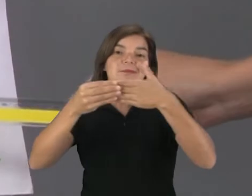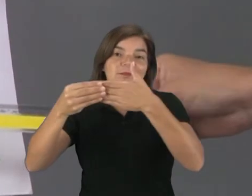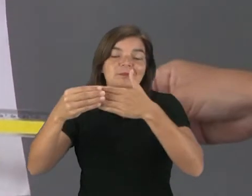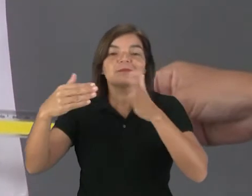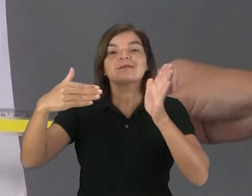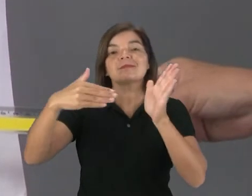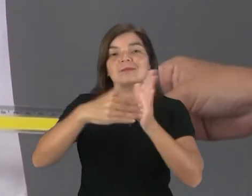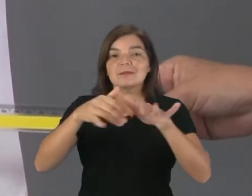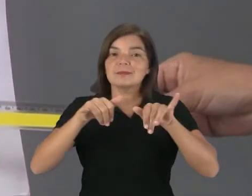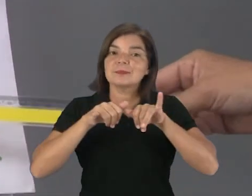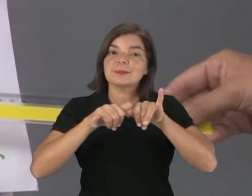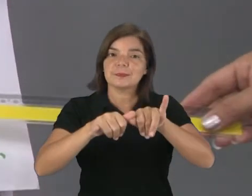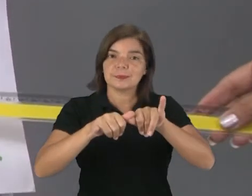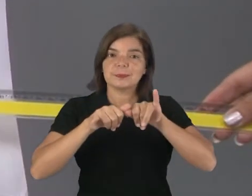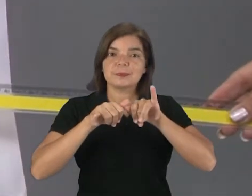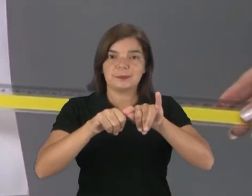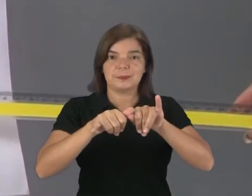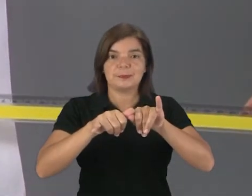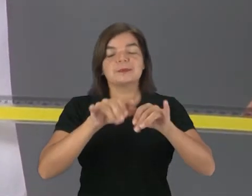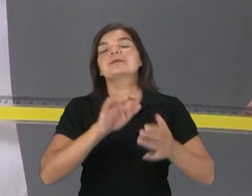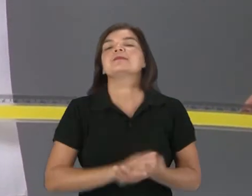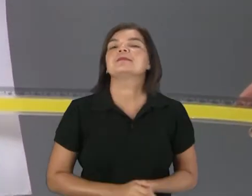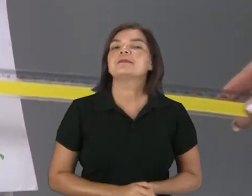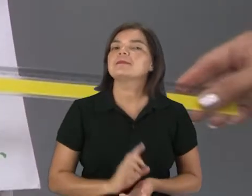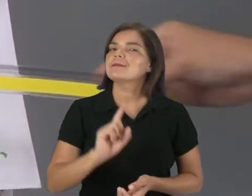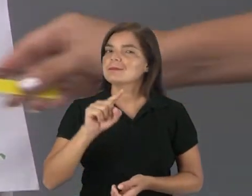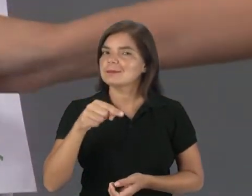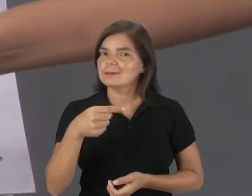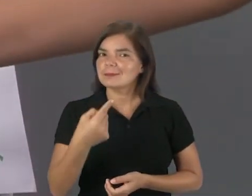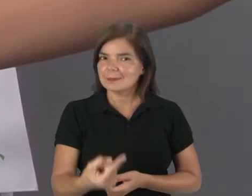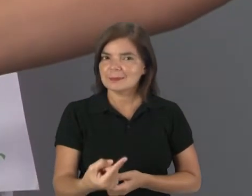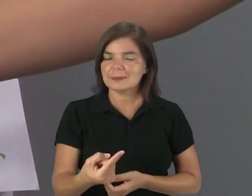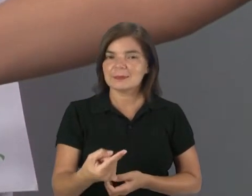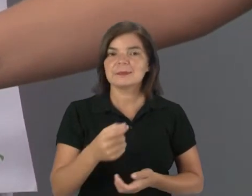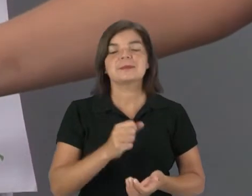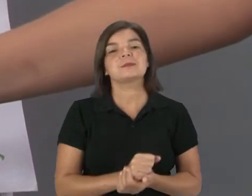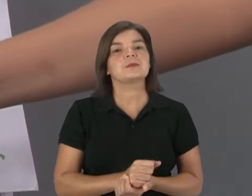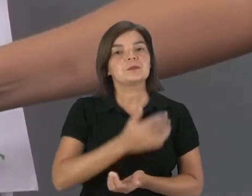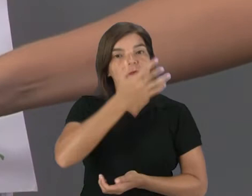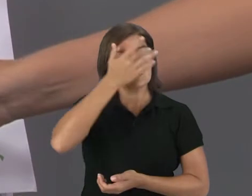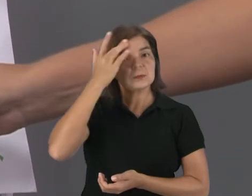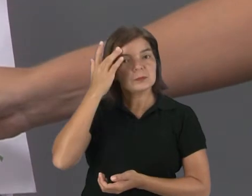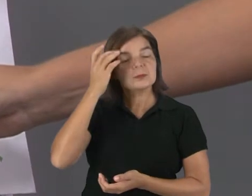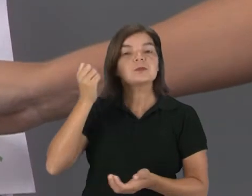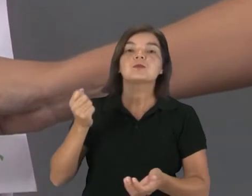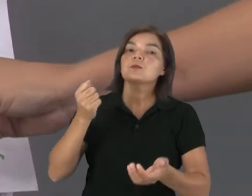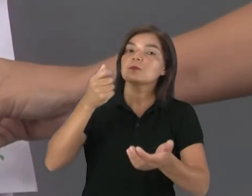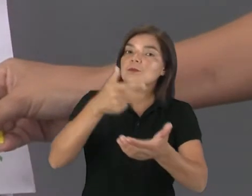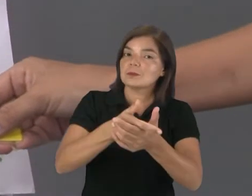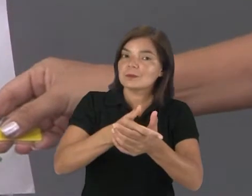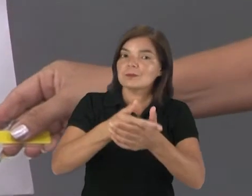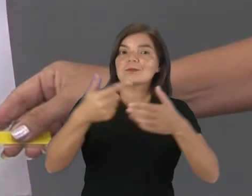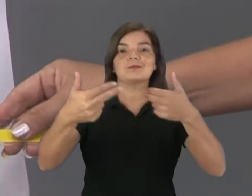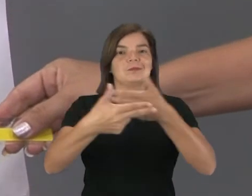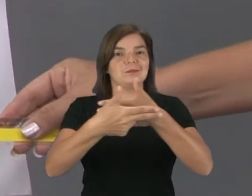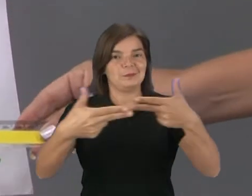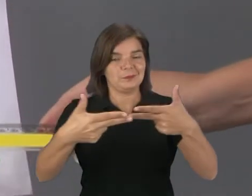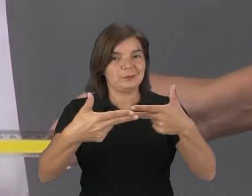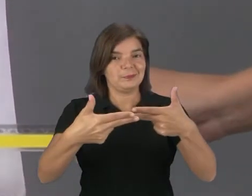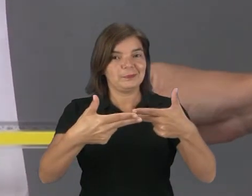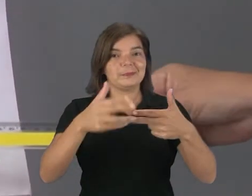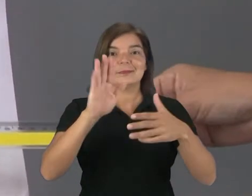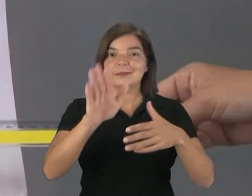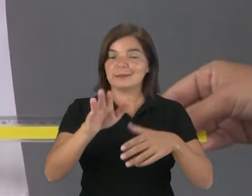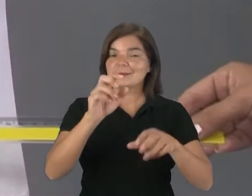os supermercados. Posteriormente, alguém compra o produto que